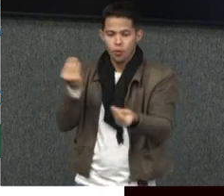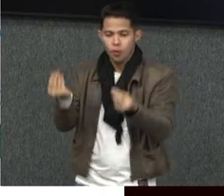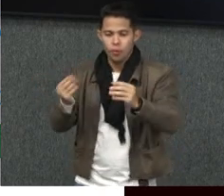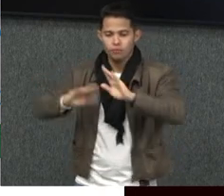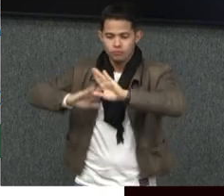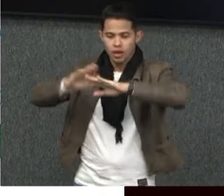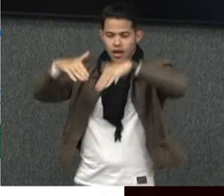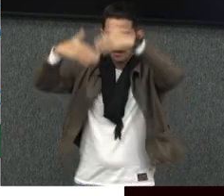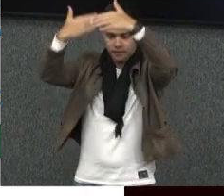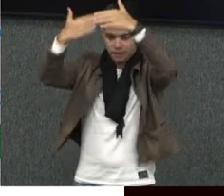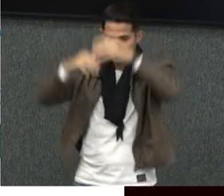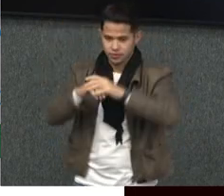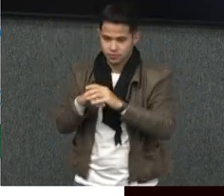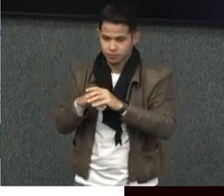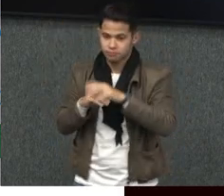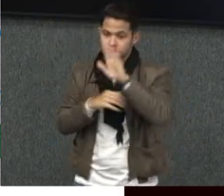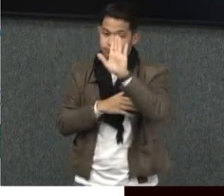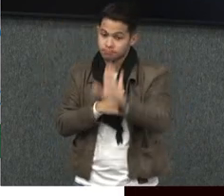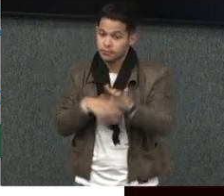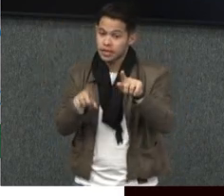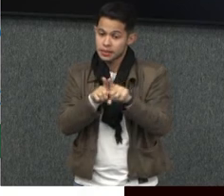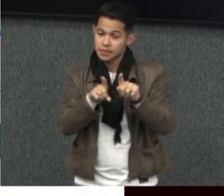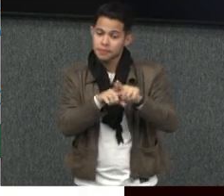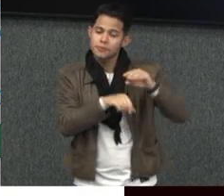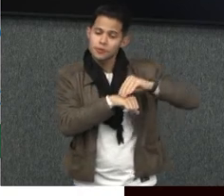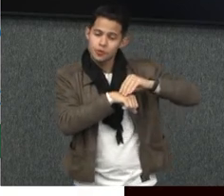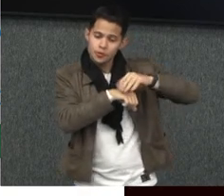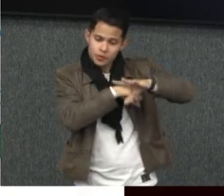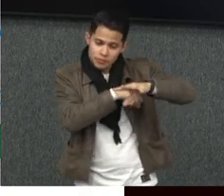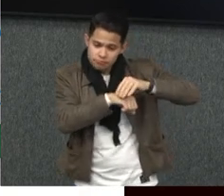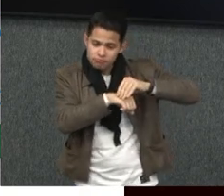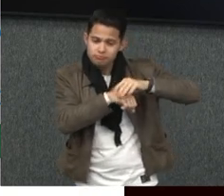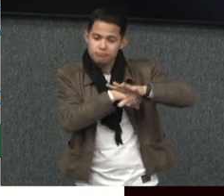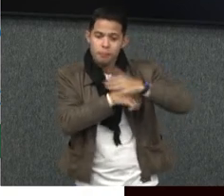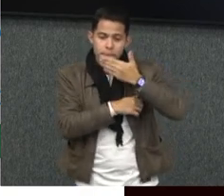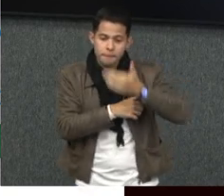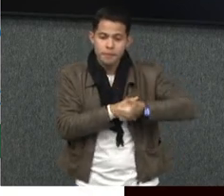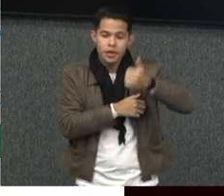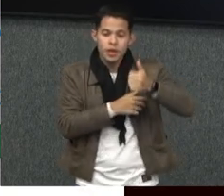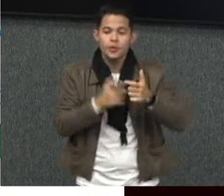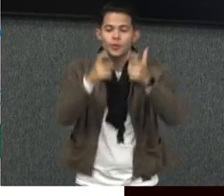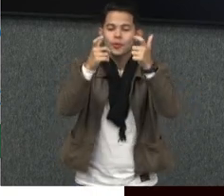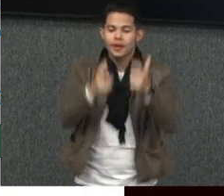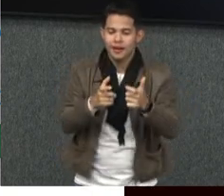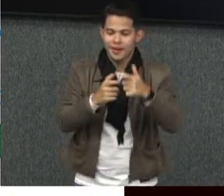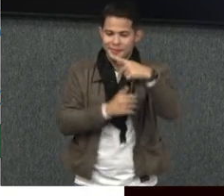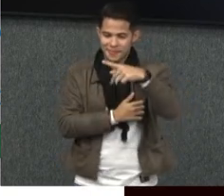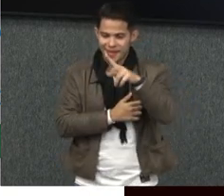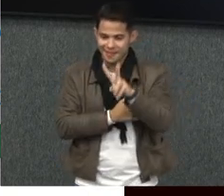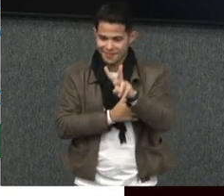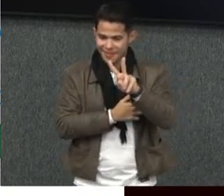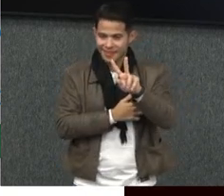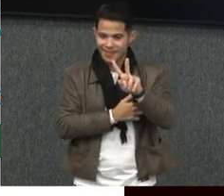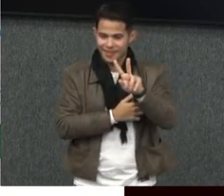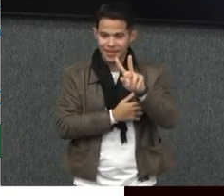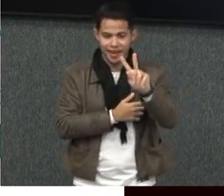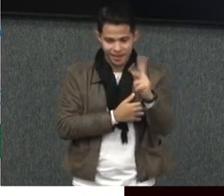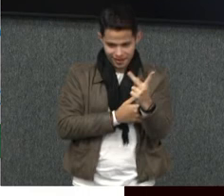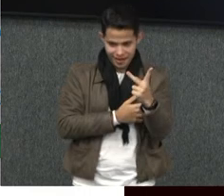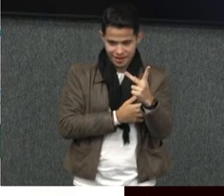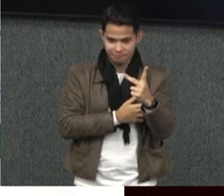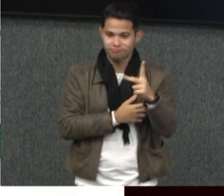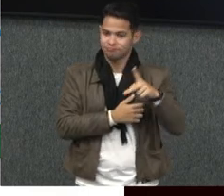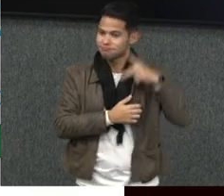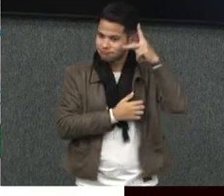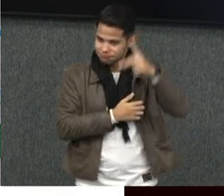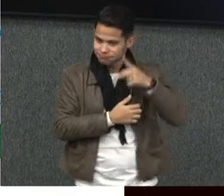houveram, mas também as sugestões de melhoria na PVH. Maior aporte aos hospitais de